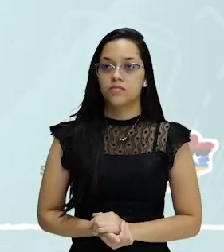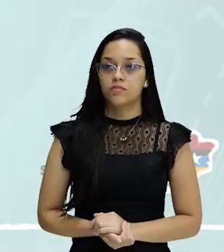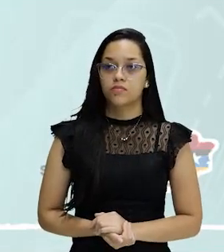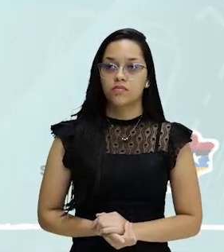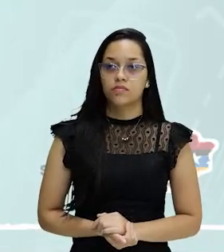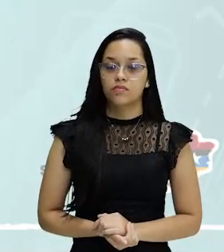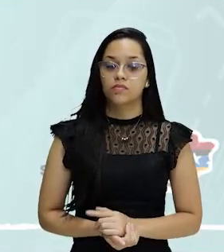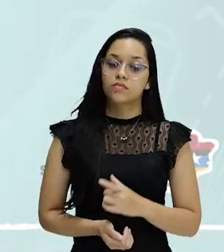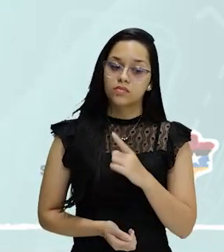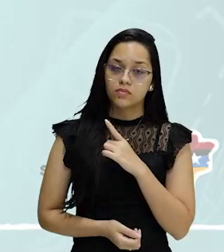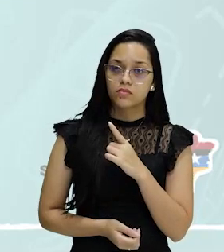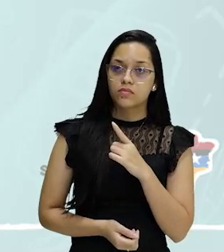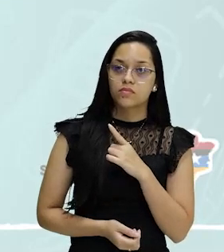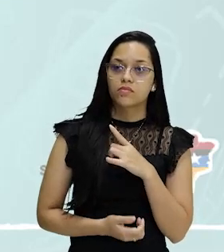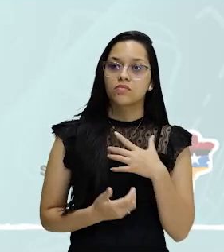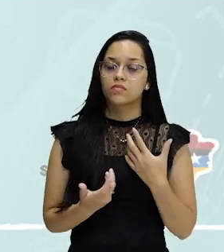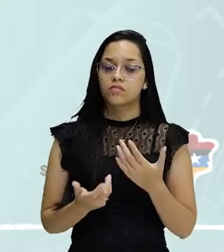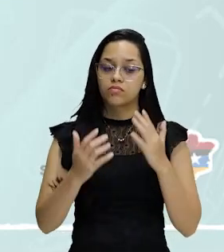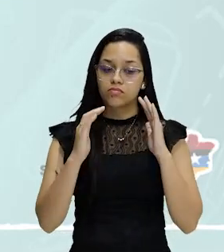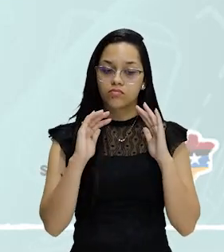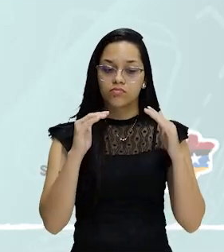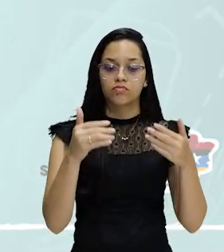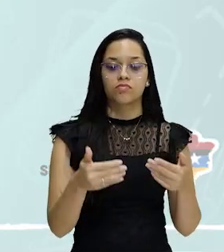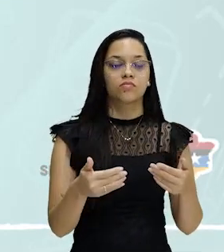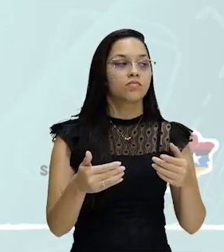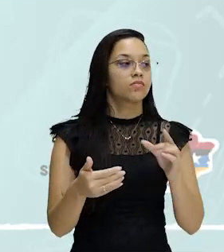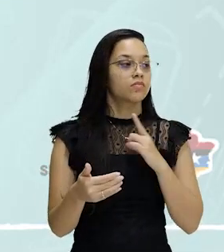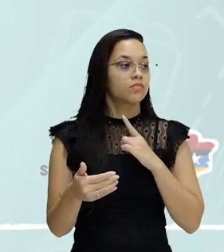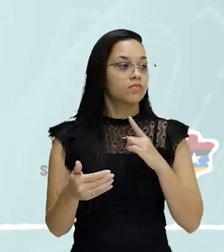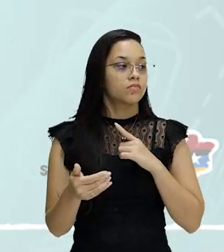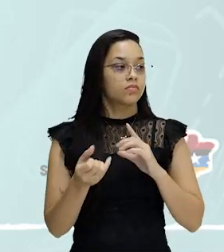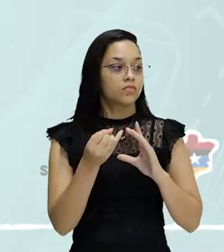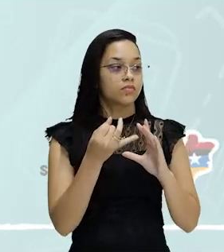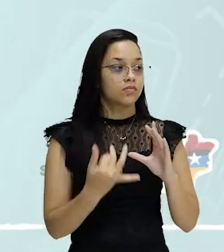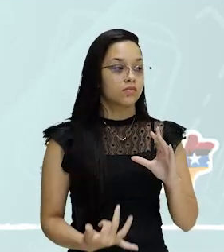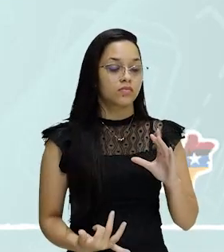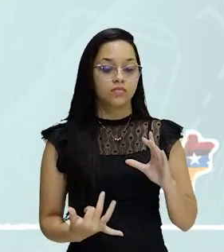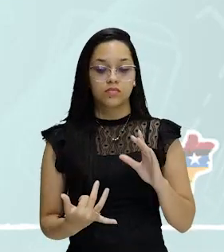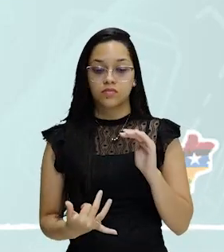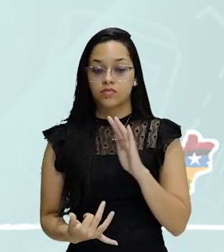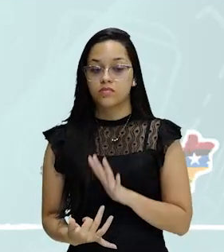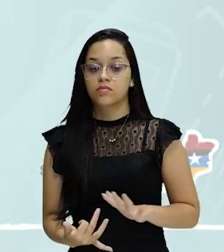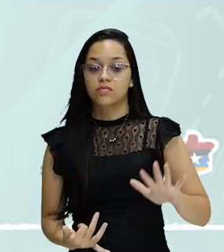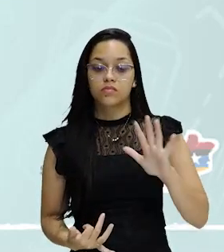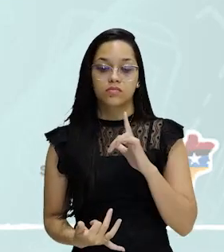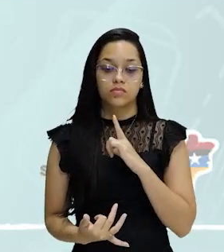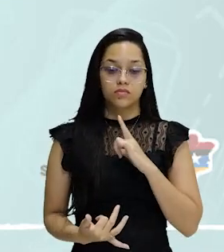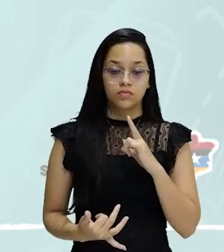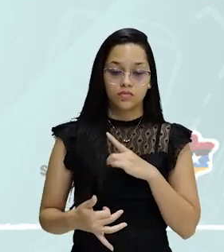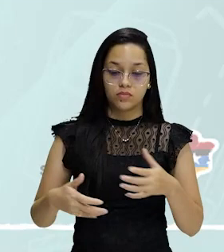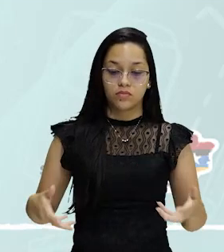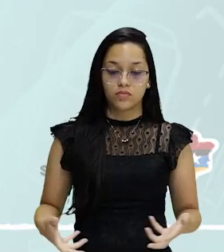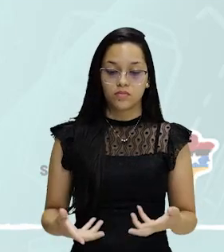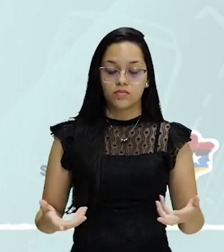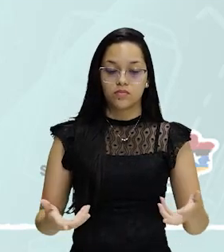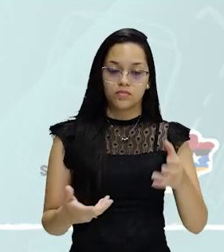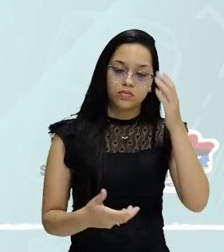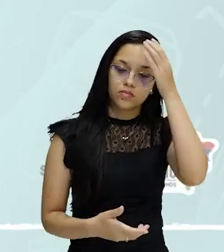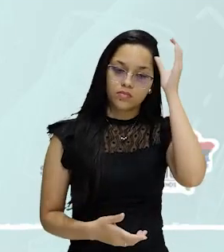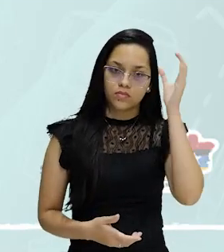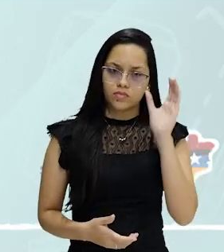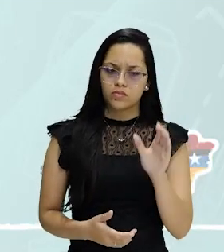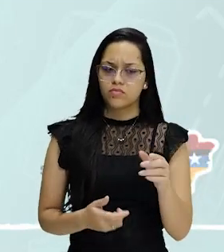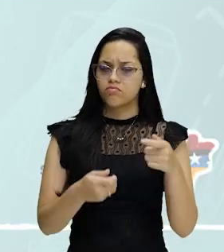vamos trabalhar de uma forma mais específica as características gerais dessas manifestações culturais de